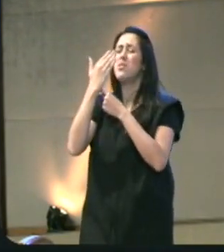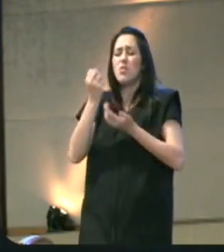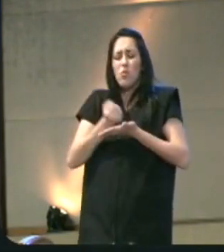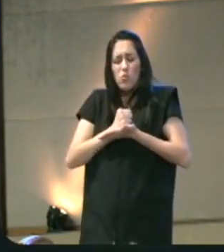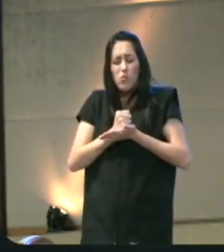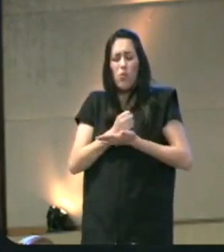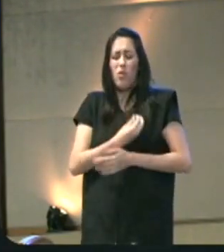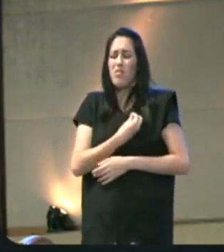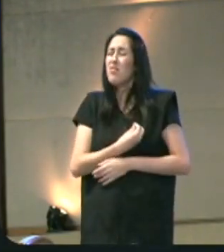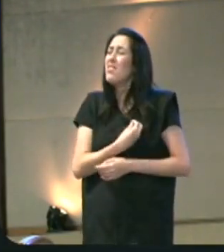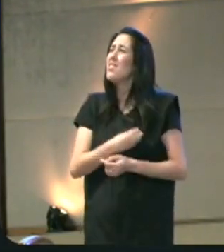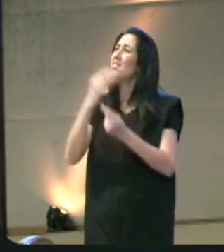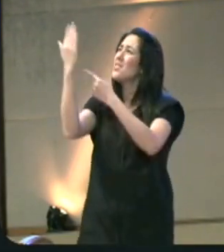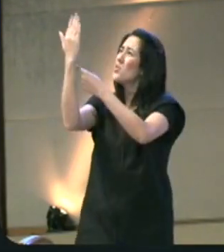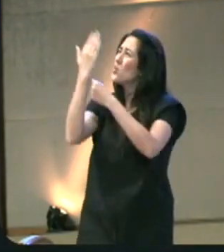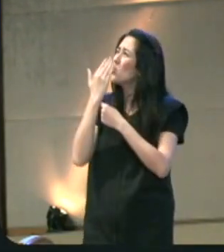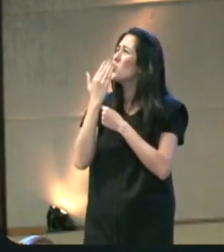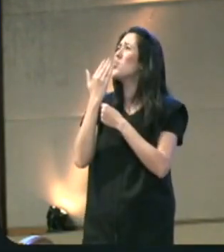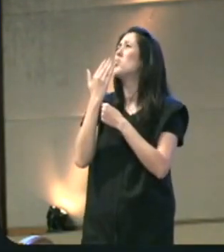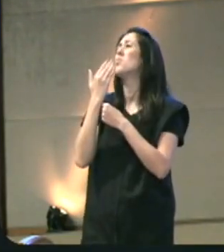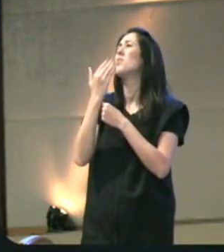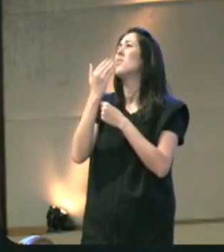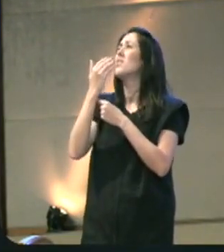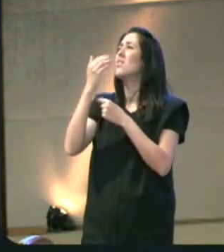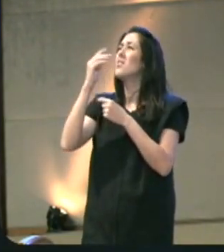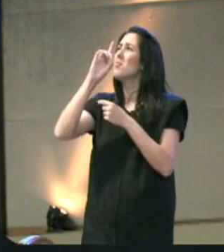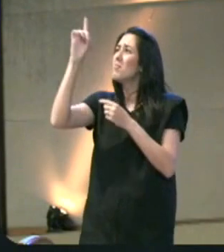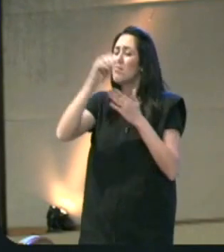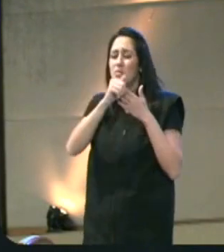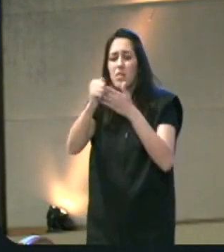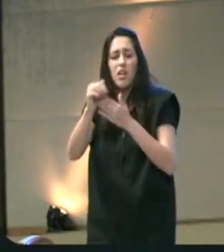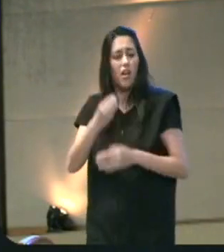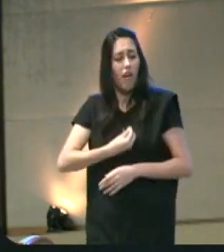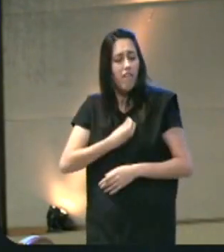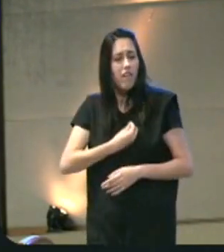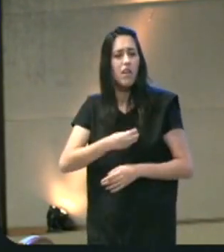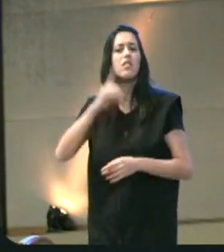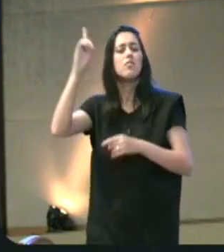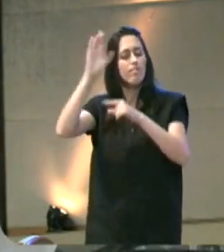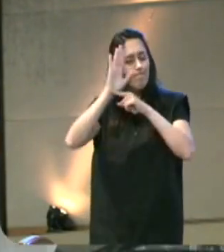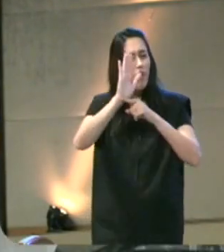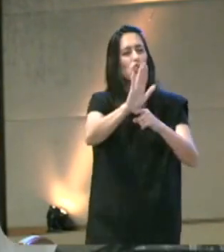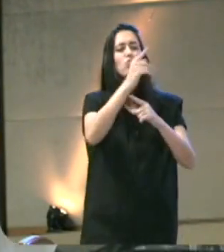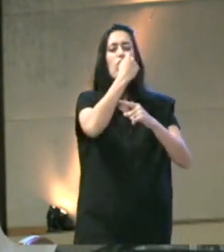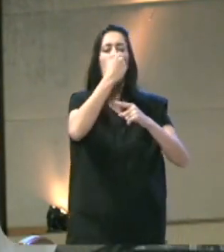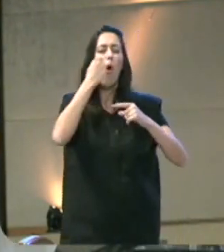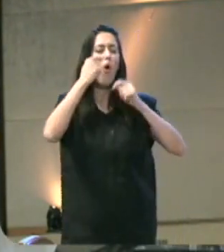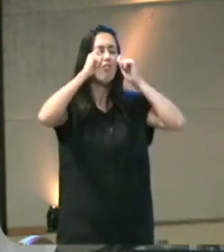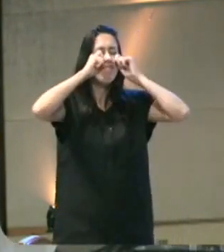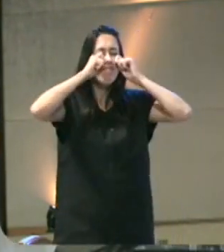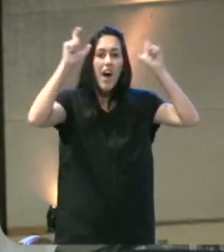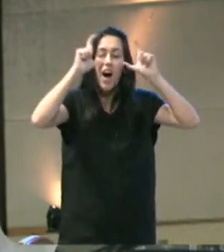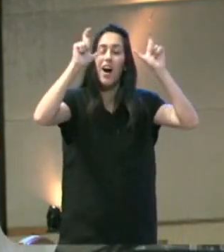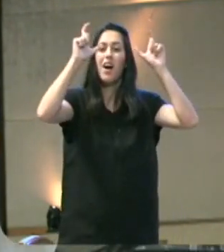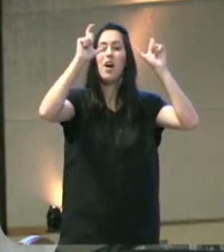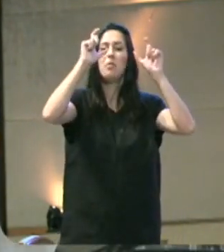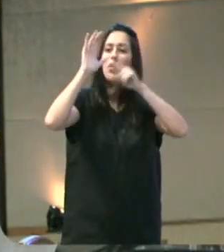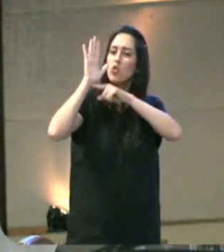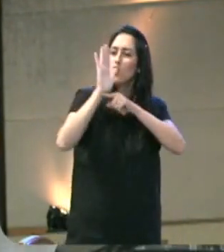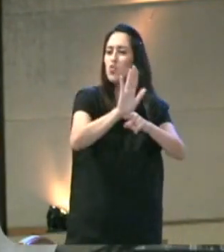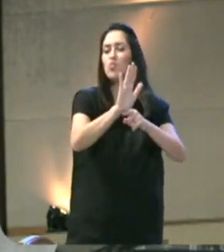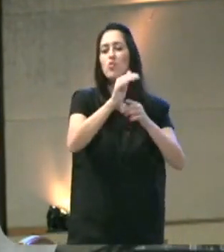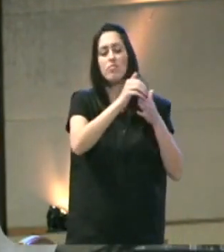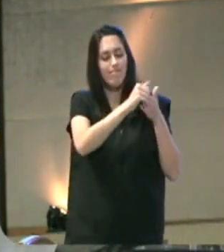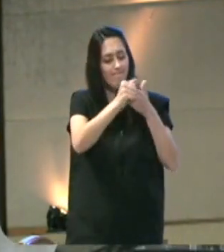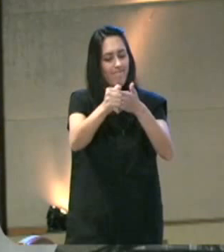o Senhor Jesus se torna aquele que abre os nossos olhos espirituais e revela o caminho